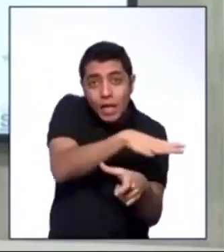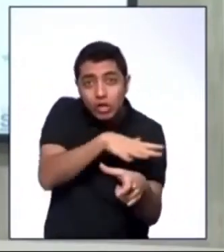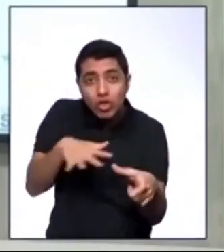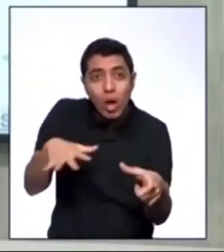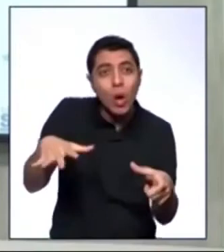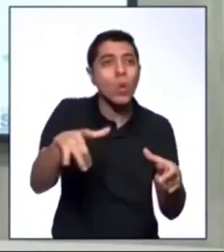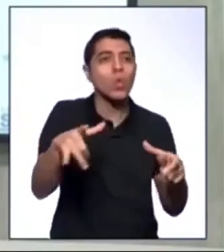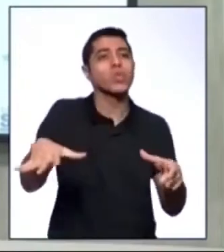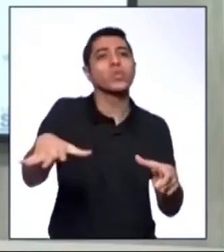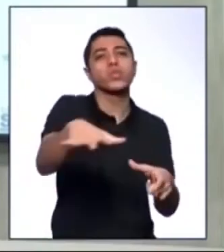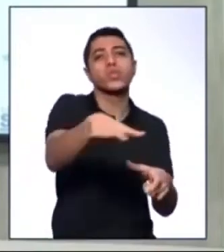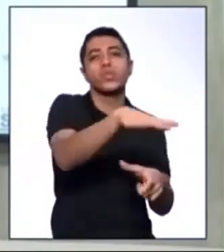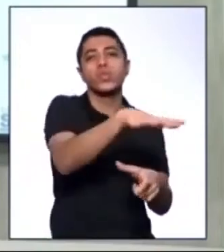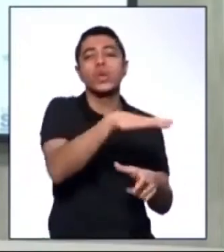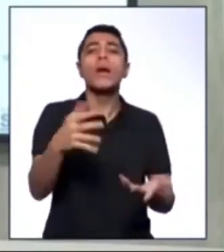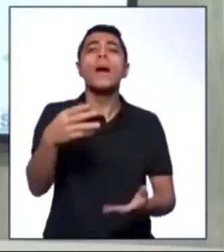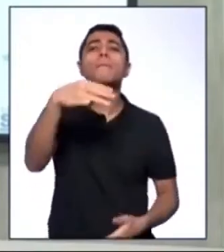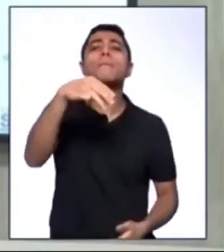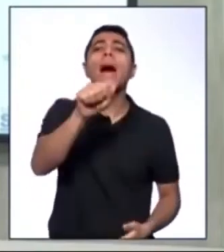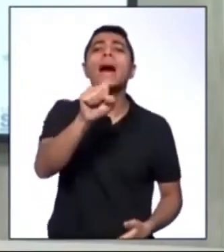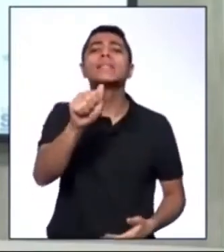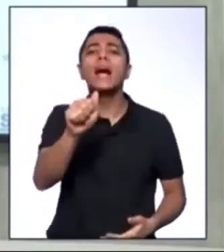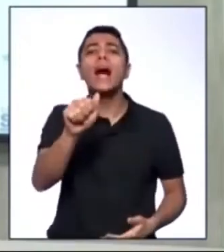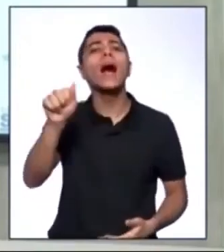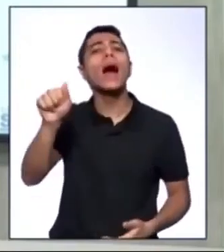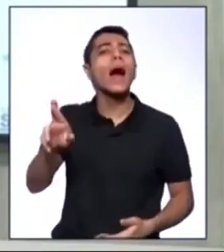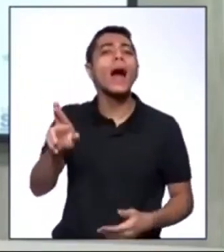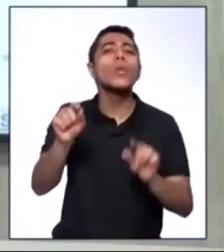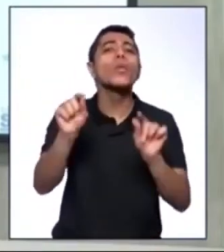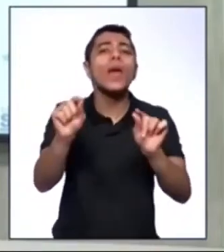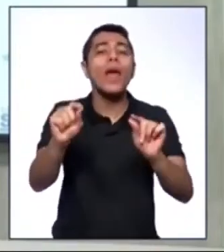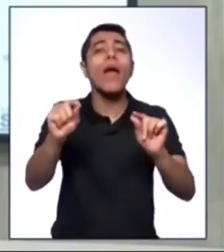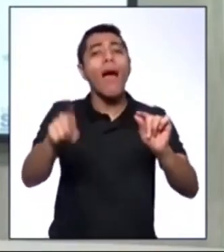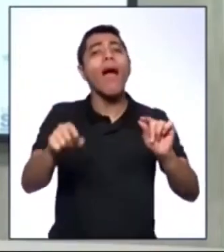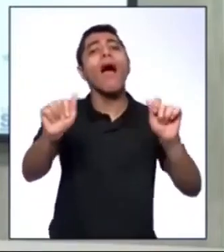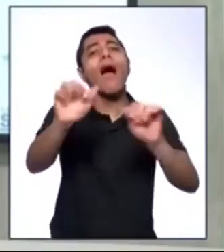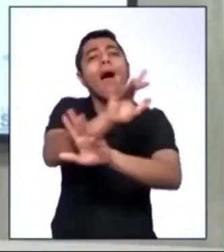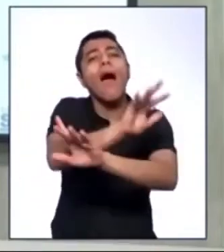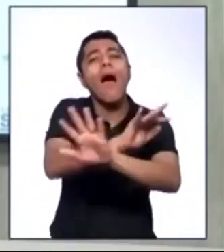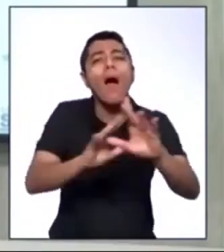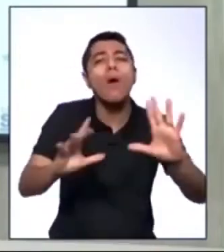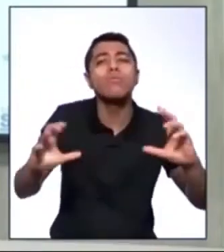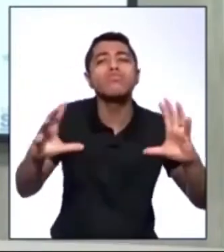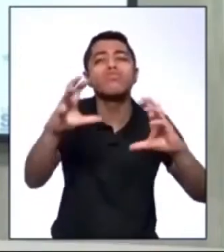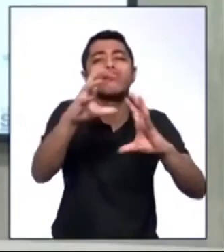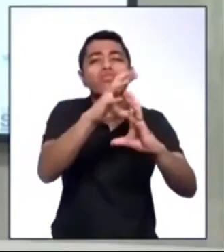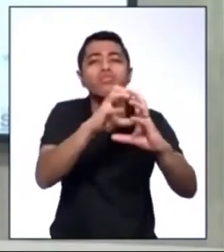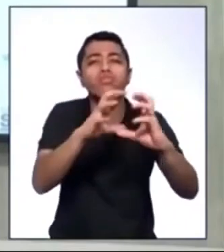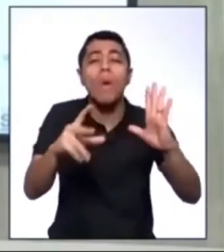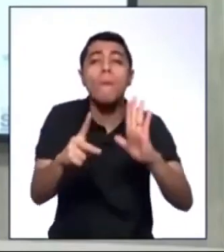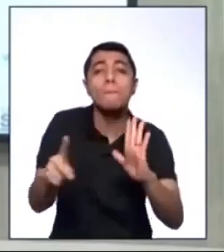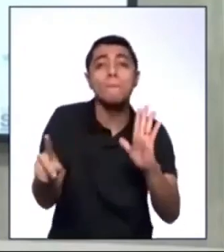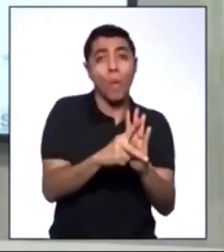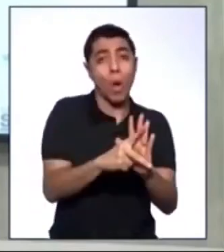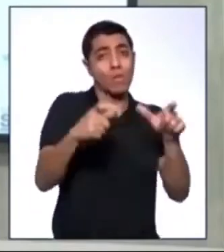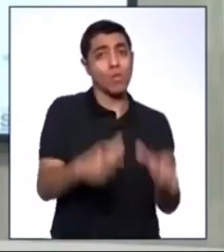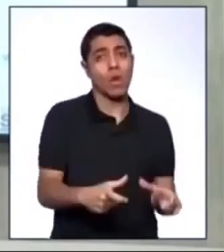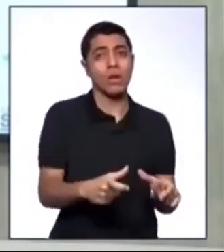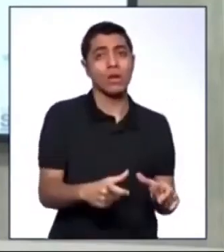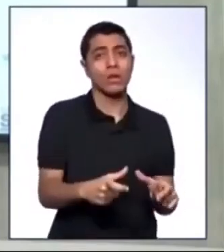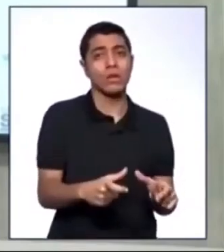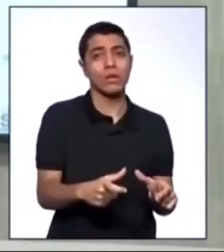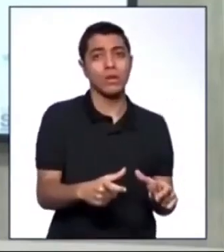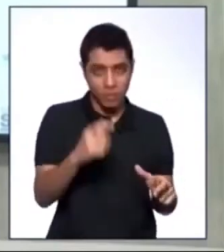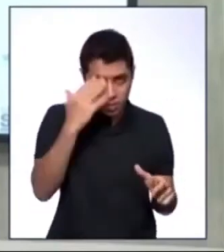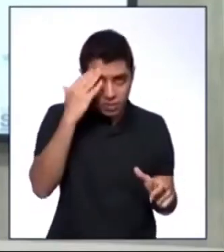porção enorme da atmosfera com características regionais de sua origem. Certo? As nuvens, enfim, as nuvens acabam se formando